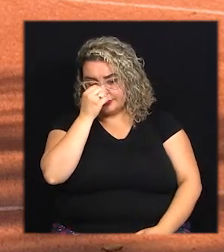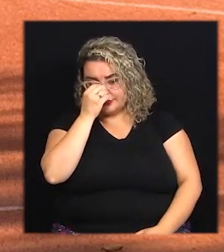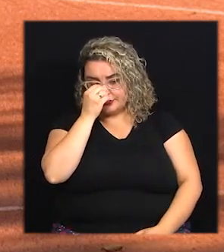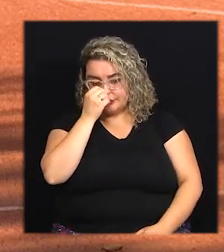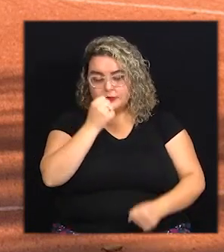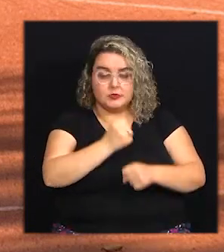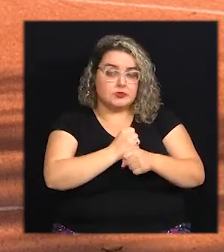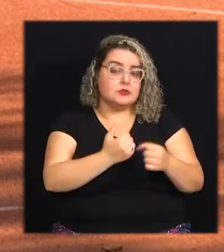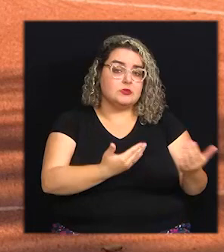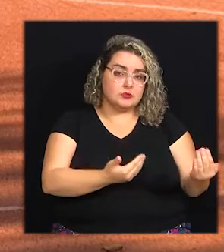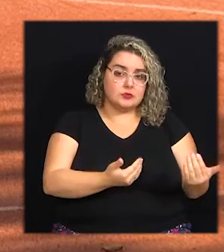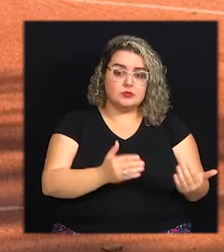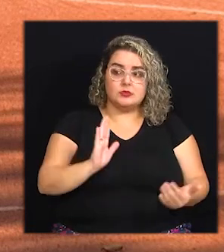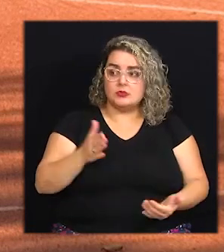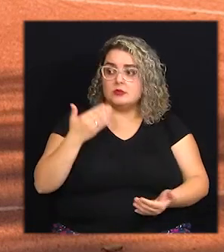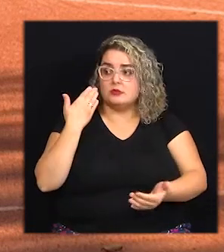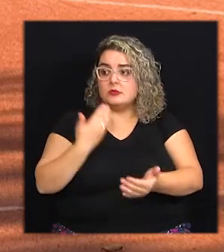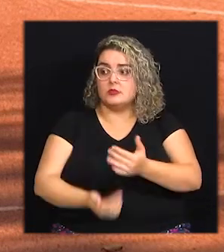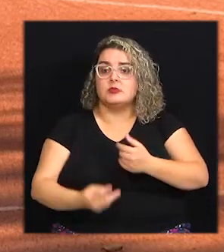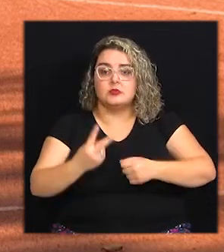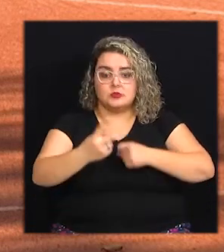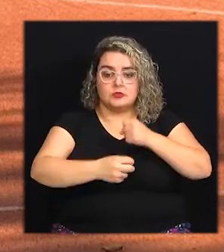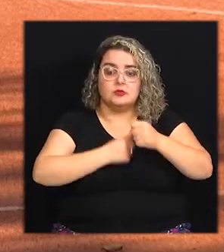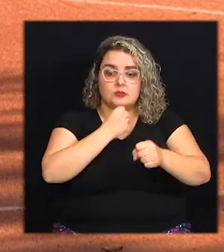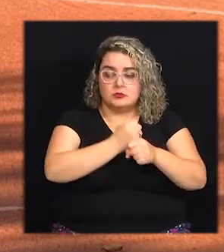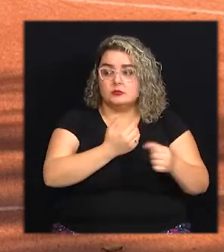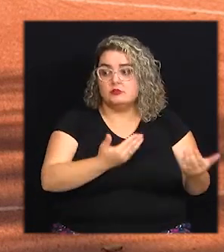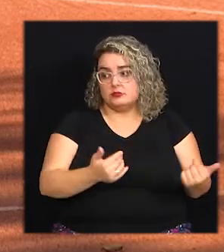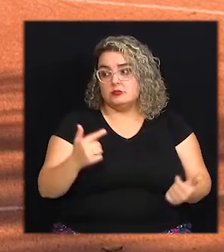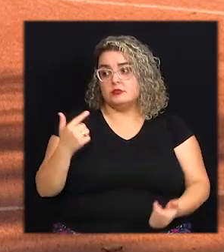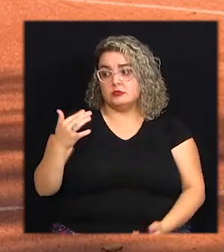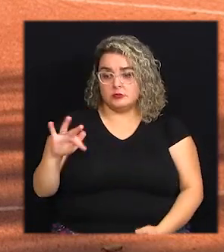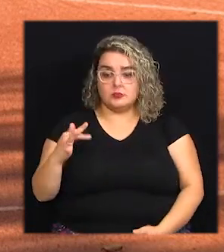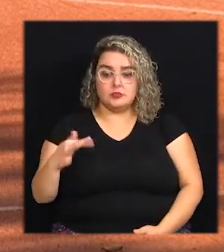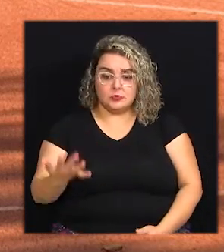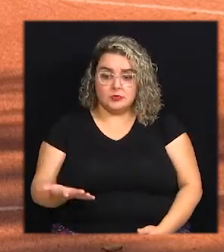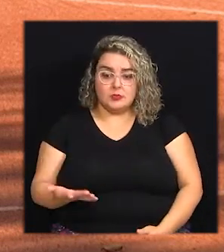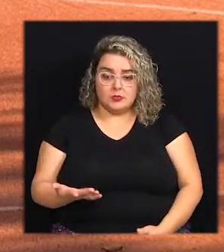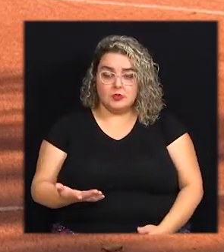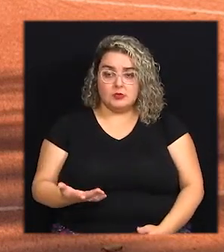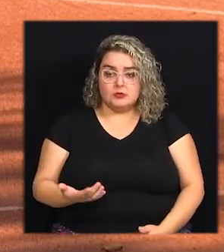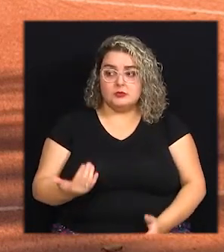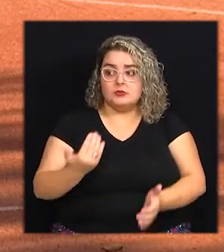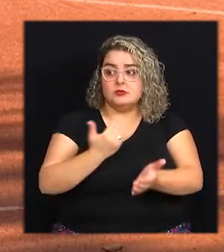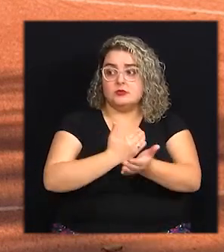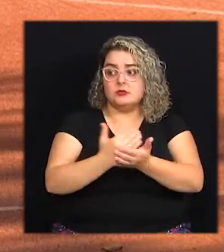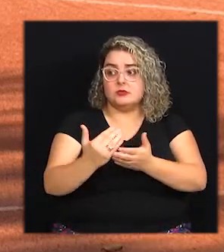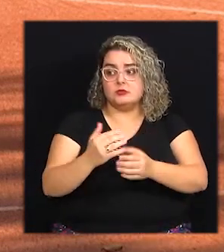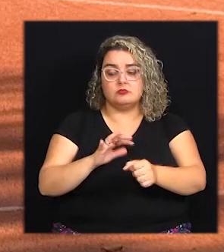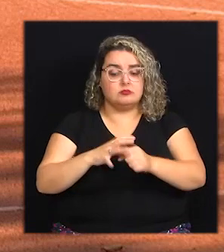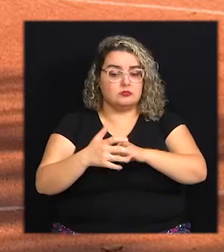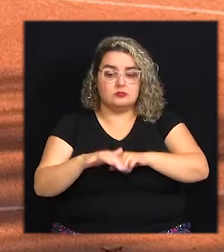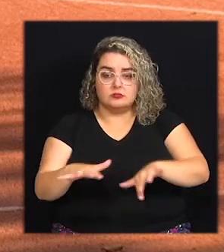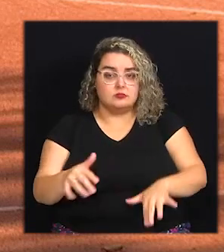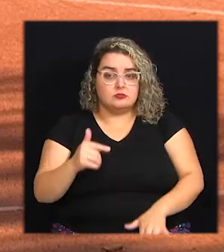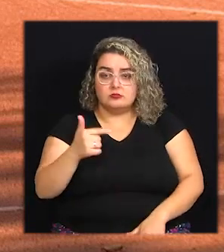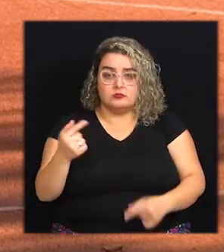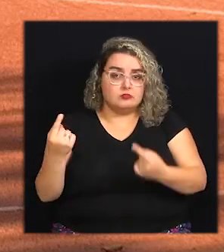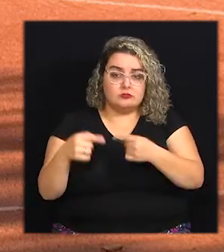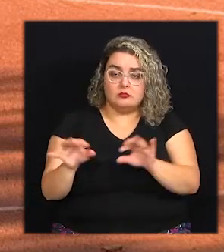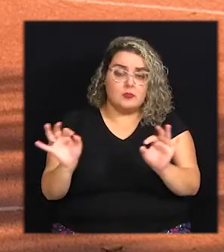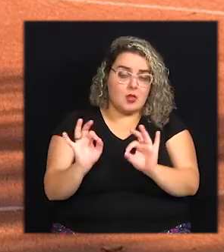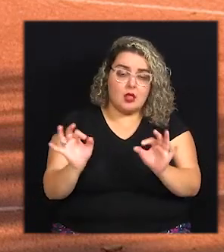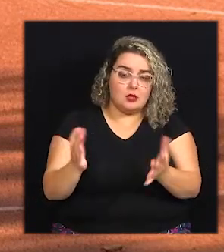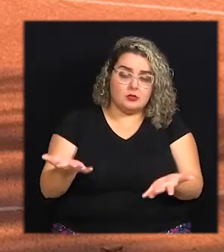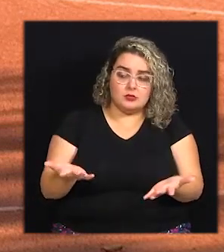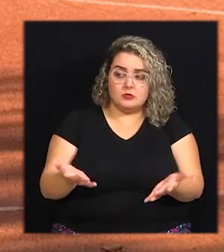dos meus anos de juvenil, que eu já perdi 2 anos de juvenil por lesão. Verdade. E no começo da pandemia não estava tendo